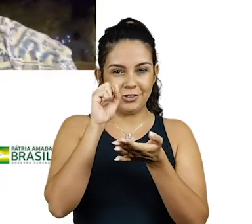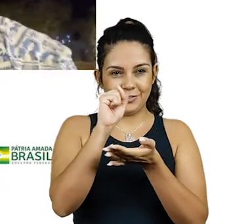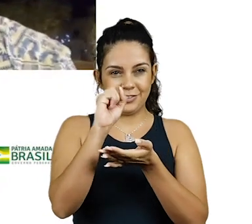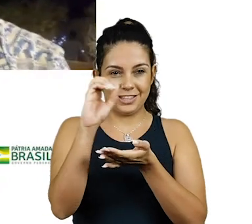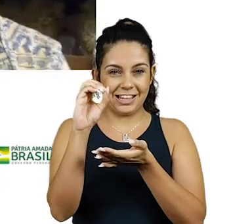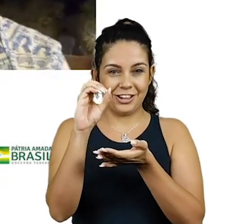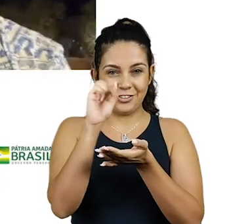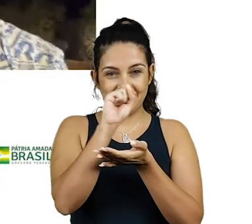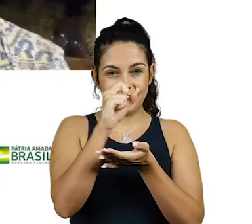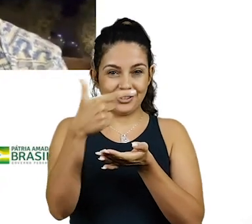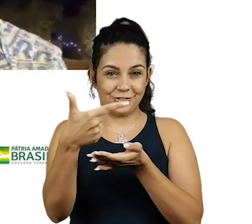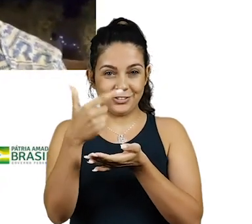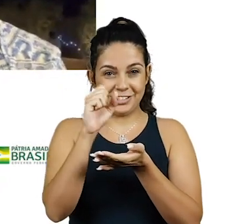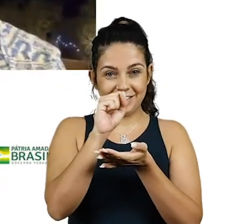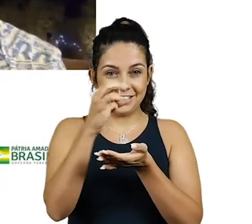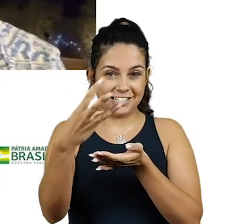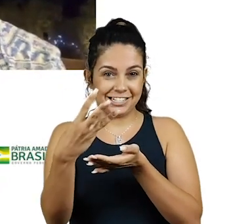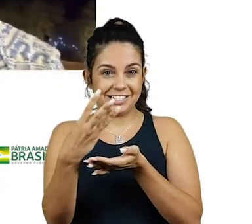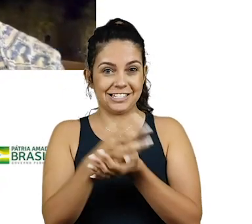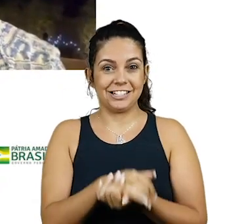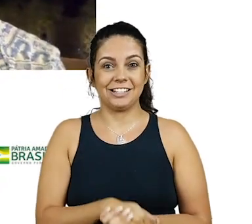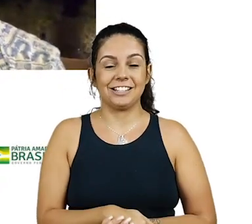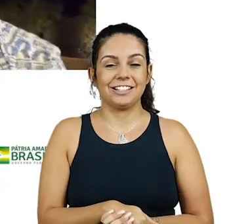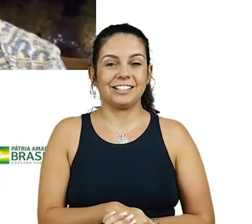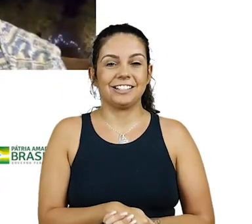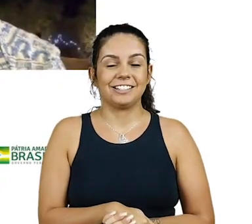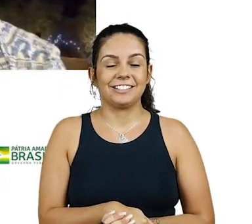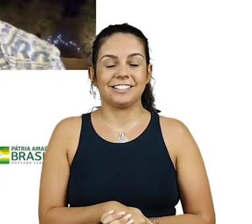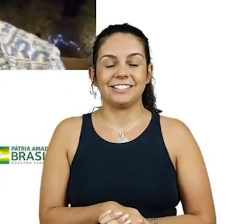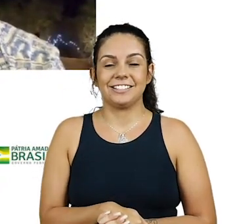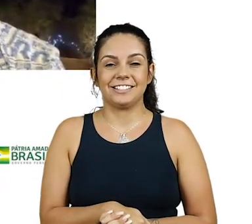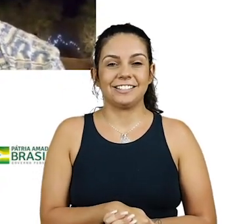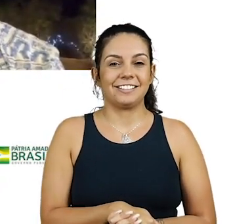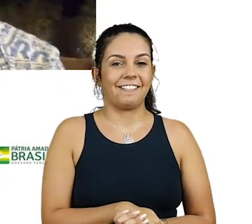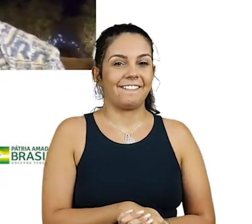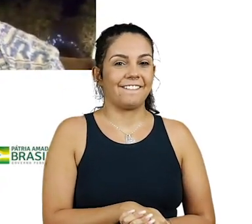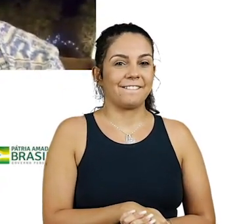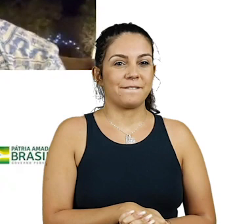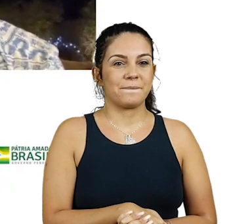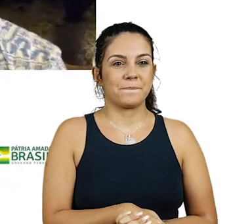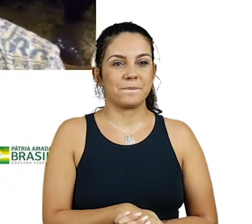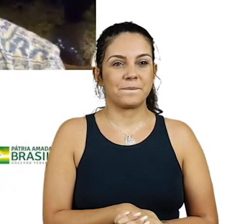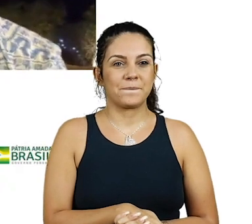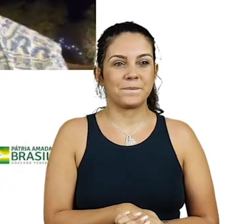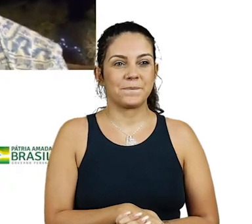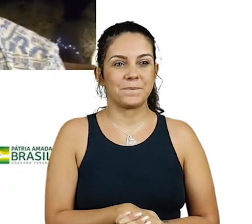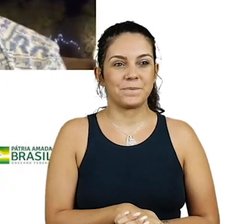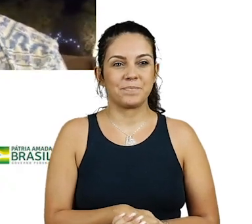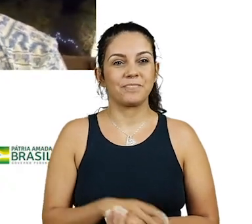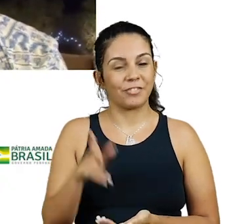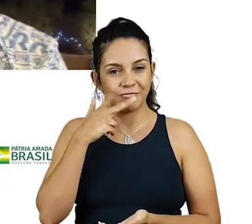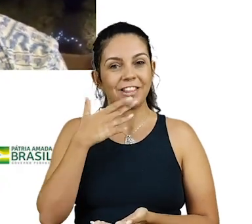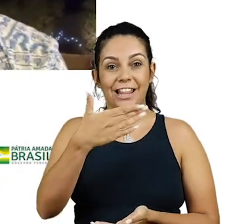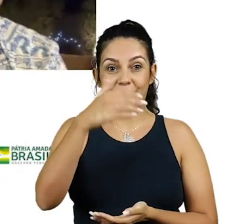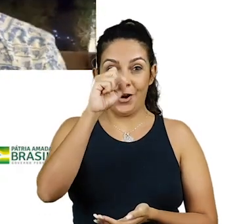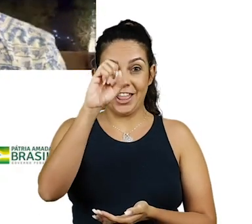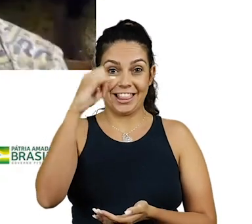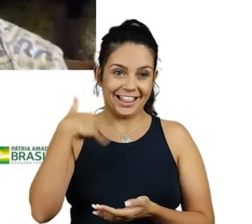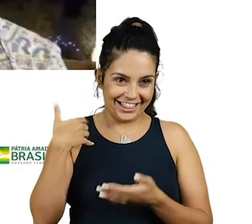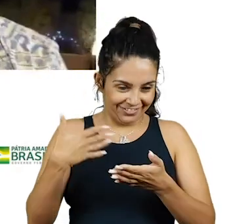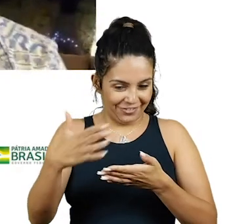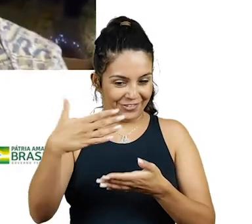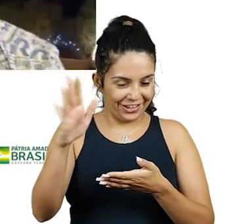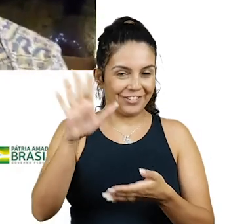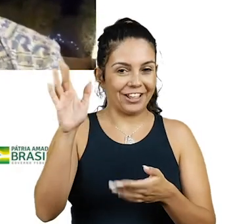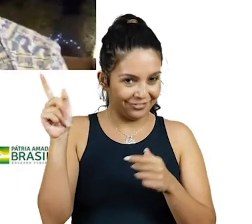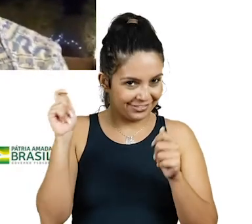80 e tantos, 82, 83. Ué, assim, mas como você vai morrer aos anos? Dá tempo, vai.